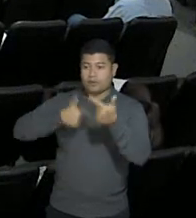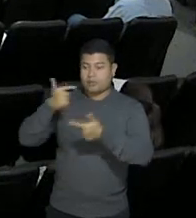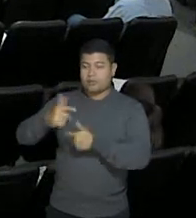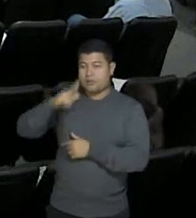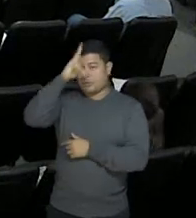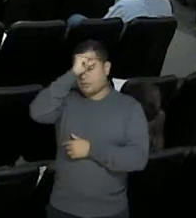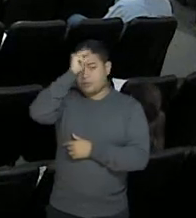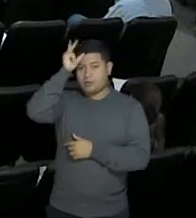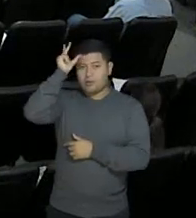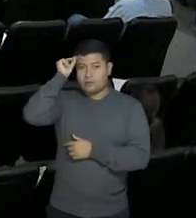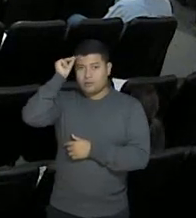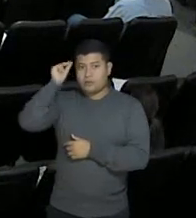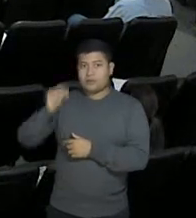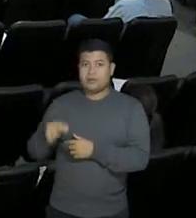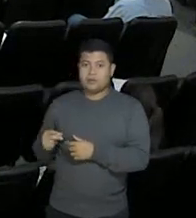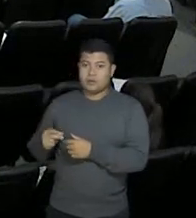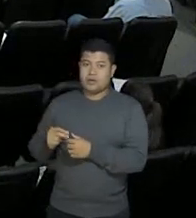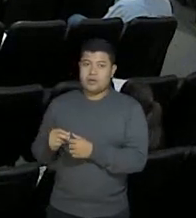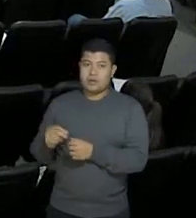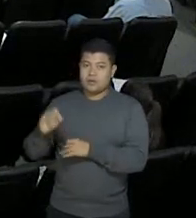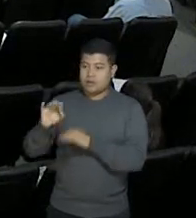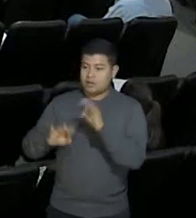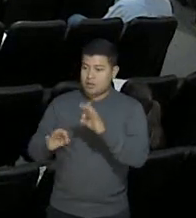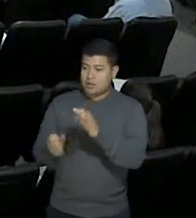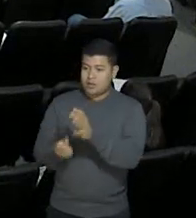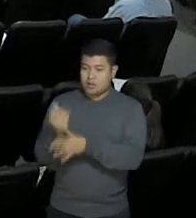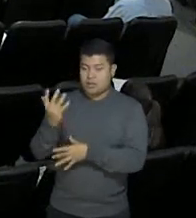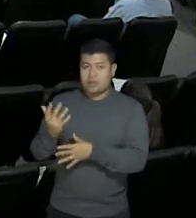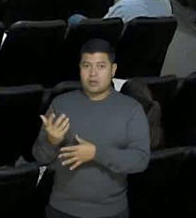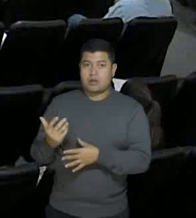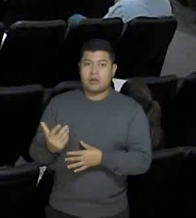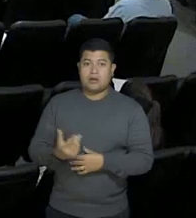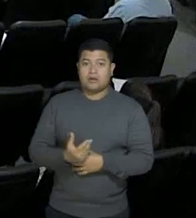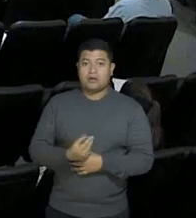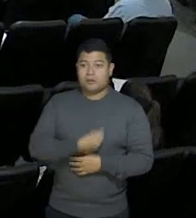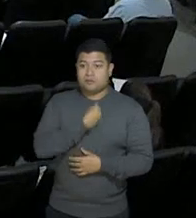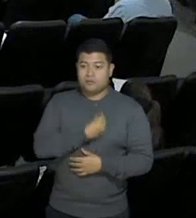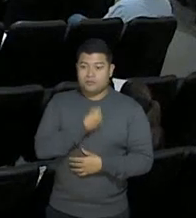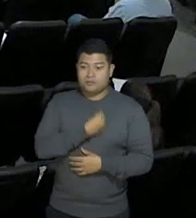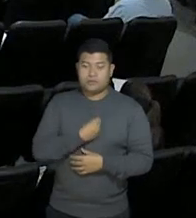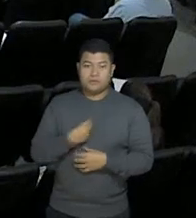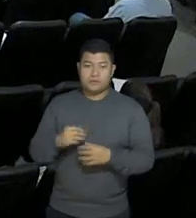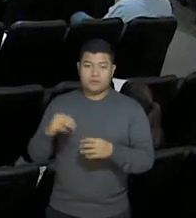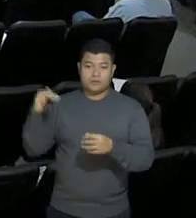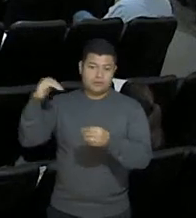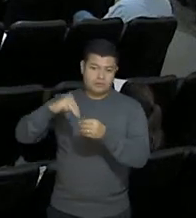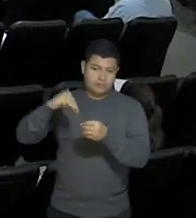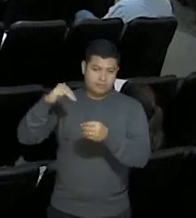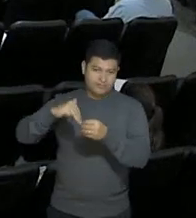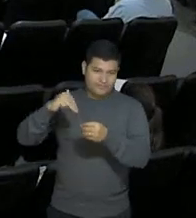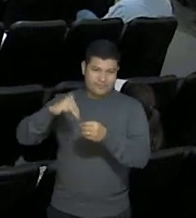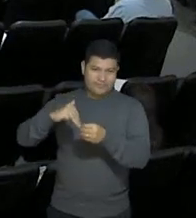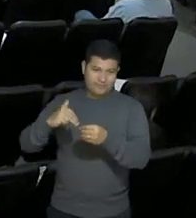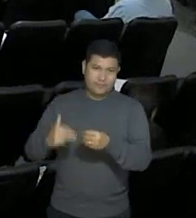Florianópolis disponibilizou para a população residente no município, certo? E